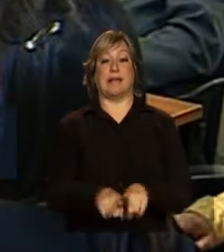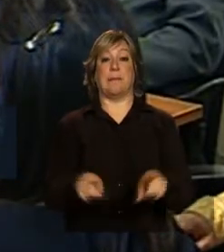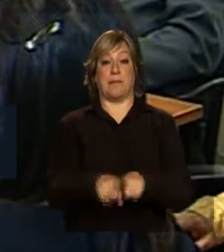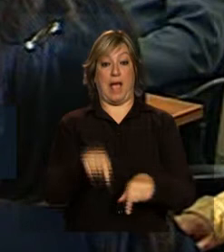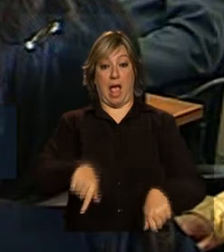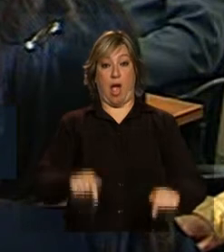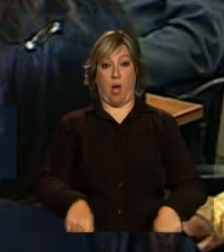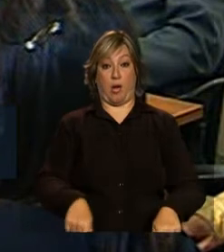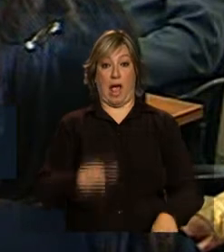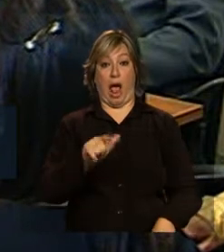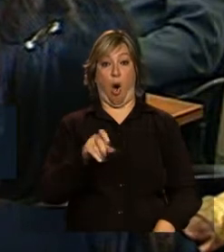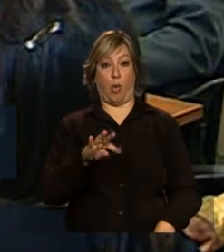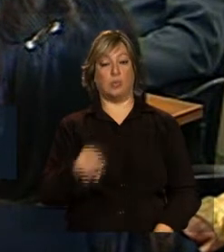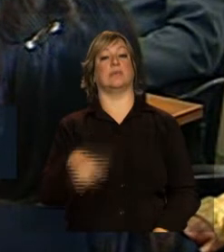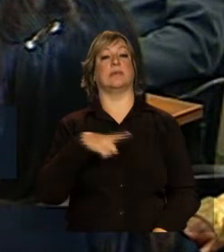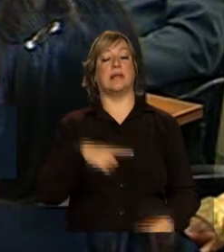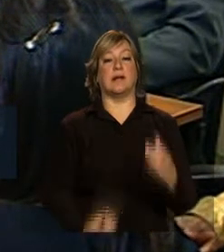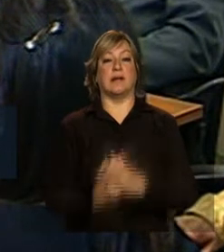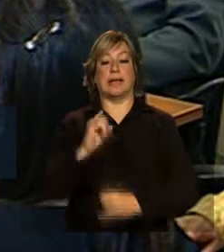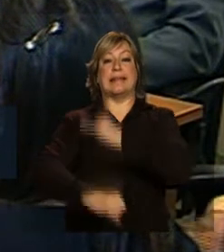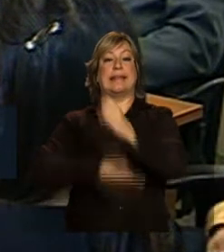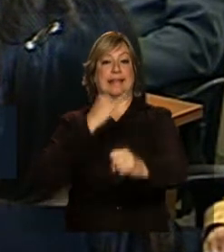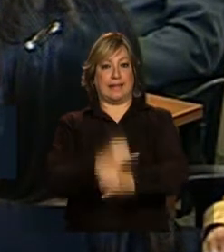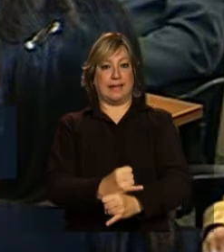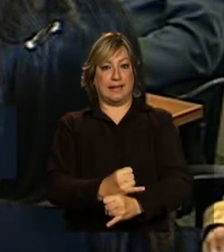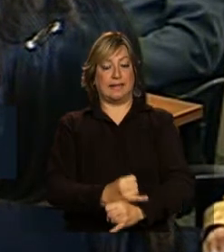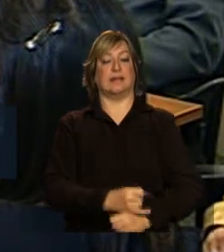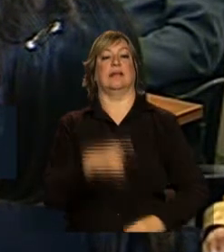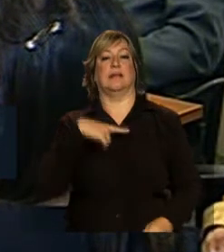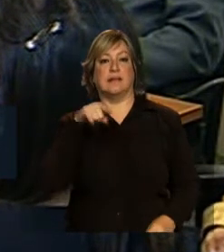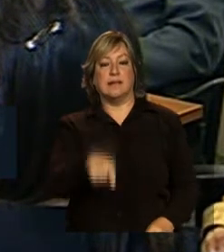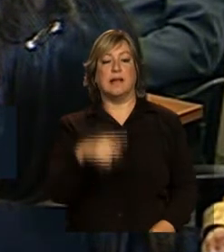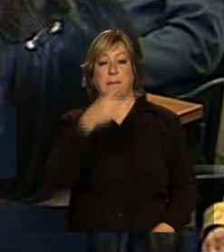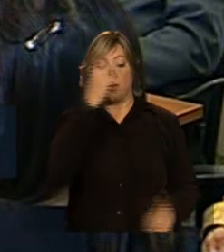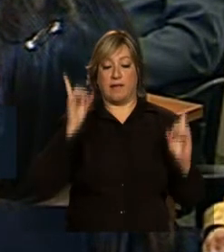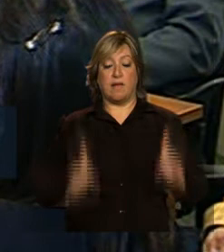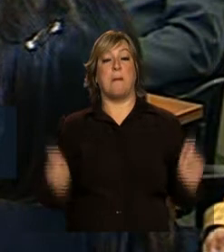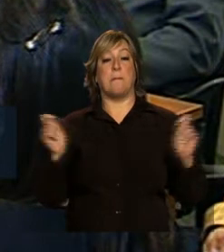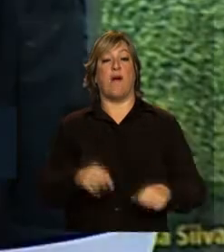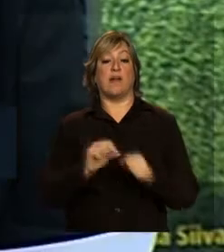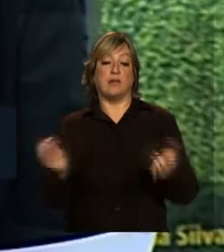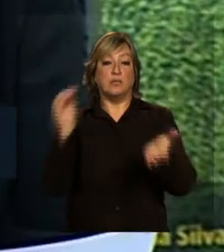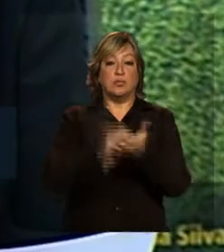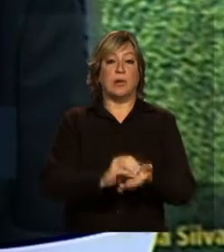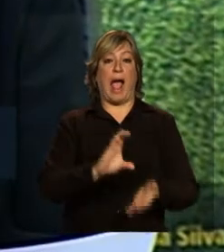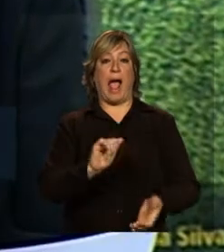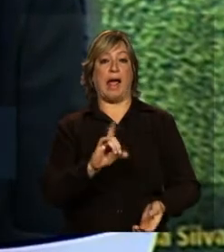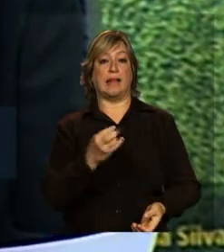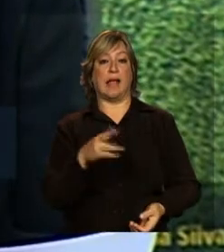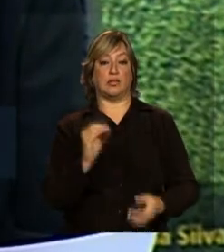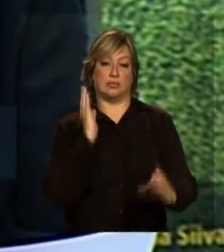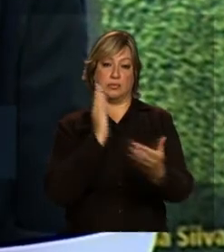neste mês, está lançando um portal no qual as pessoas com deficiência poderão efetuar um cadastro em cursos da